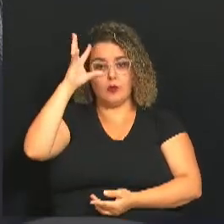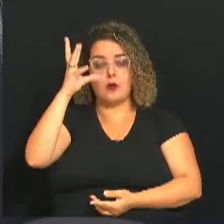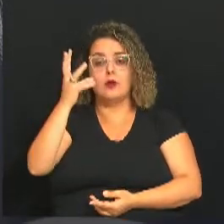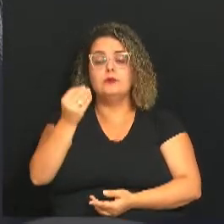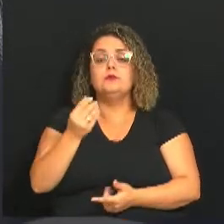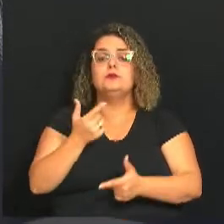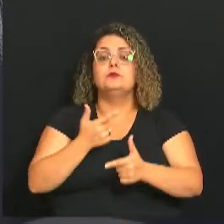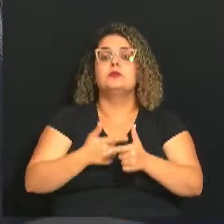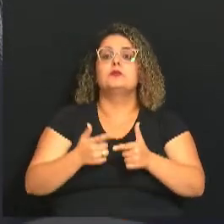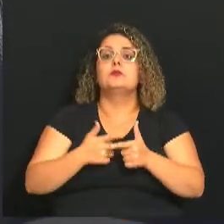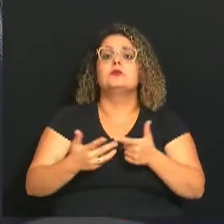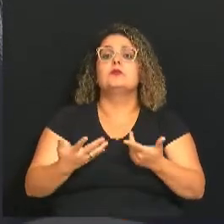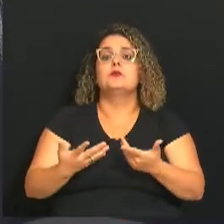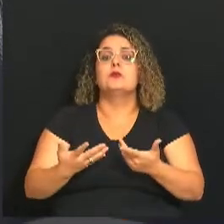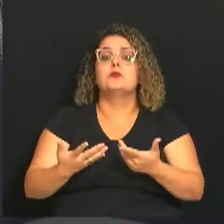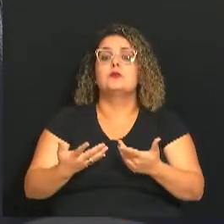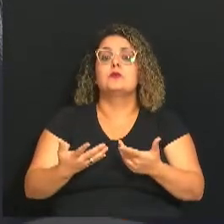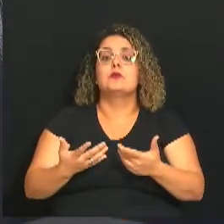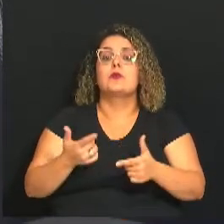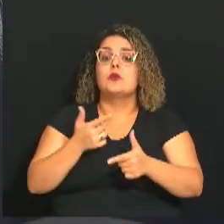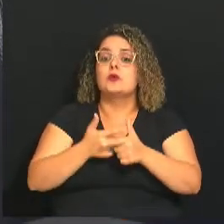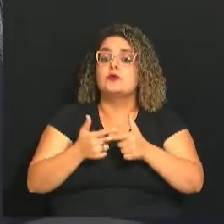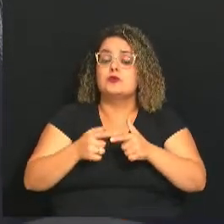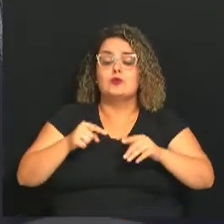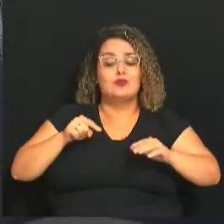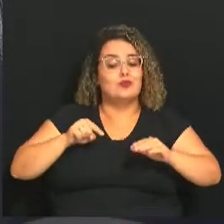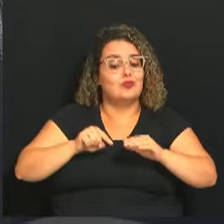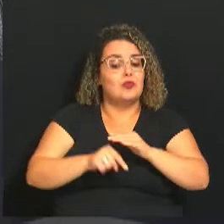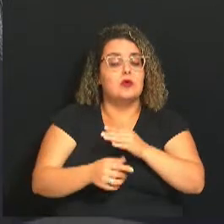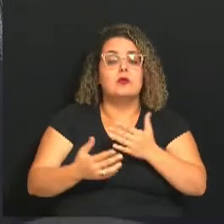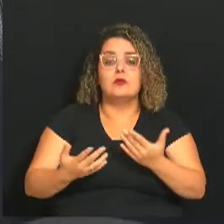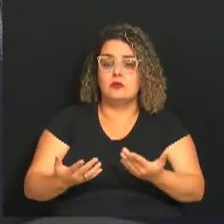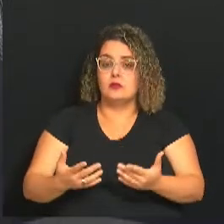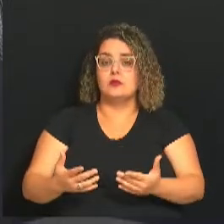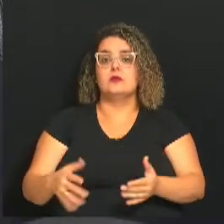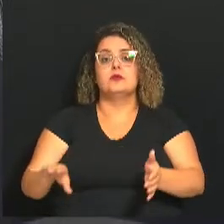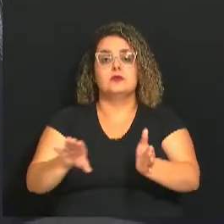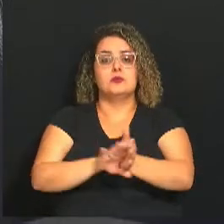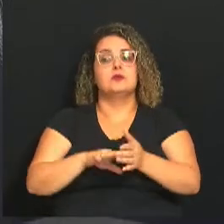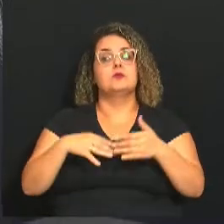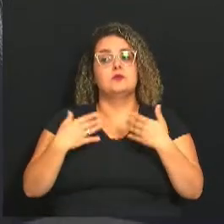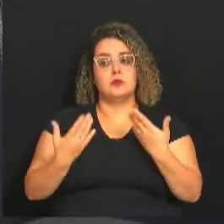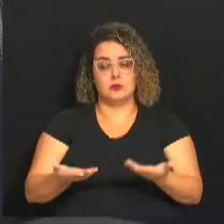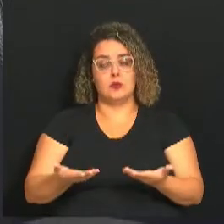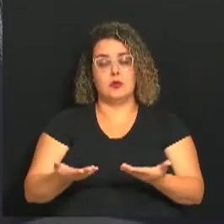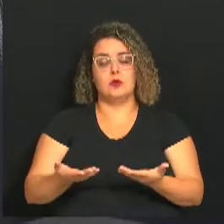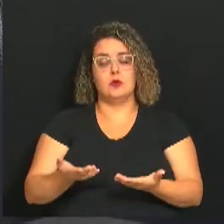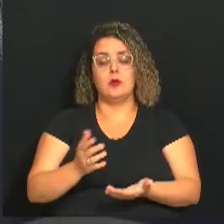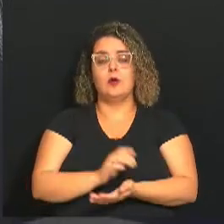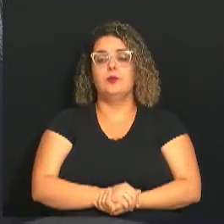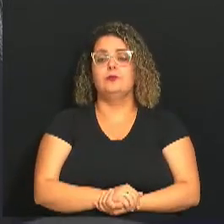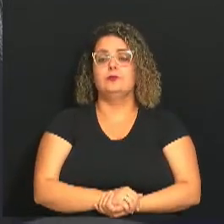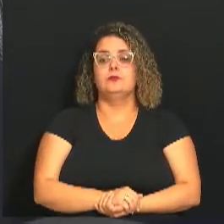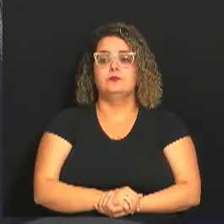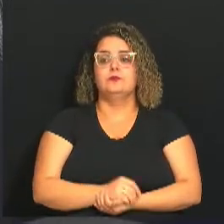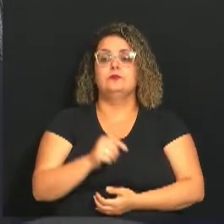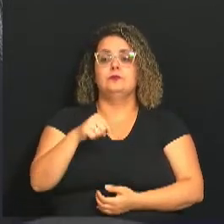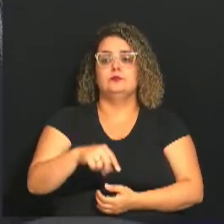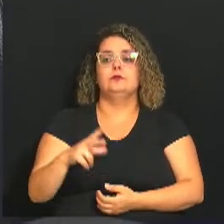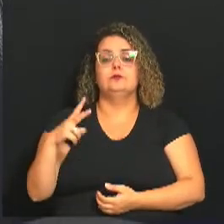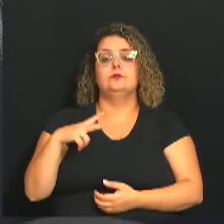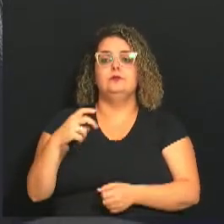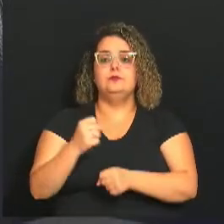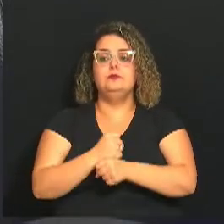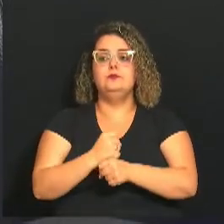das raízes dos problemas que nos trouxeram até aqui, e, em particular, esse ano, né, nós tivemos